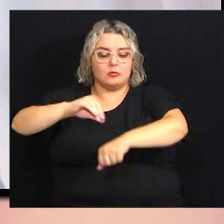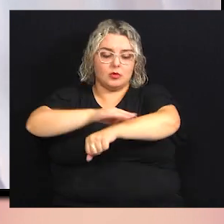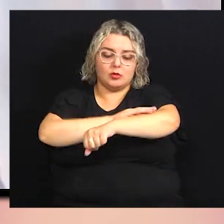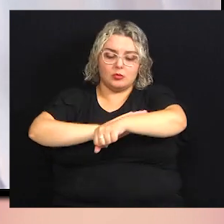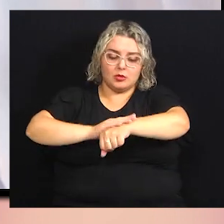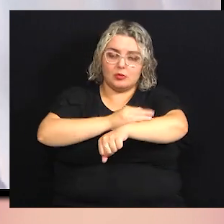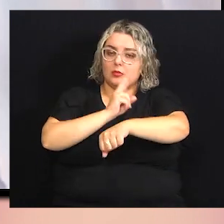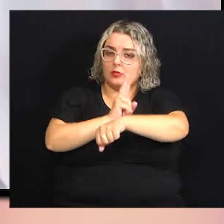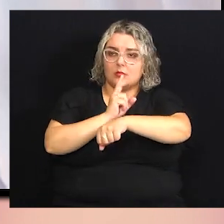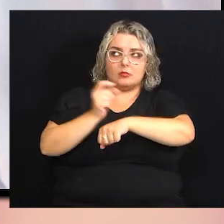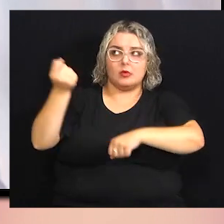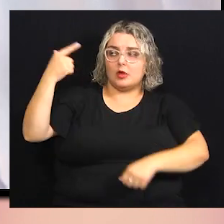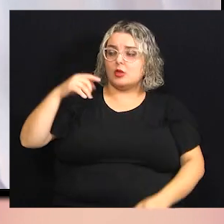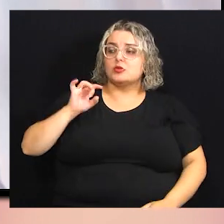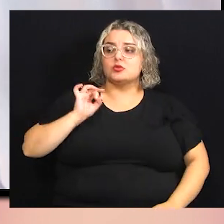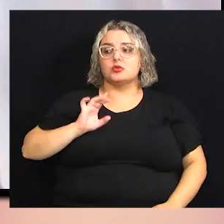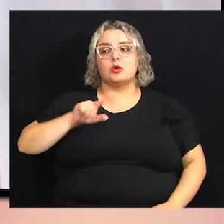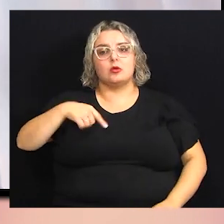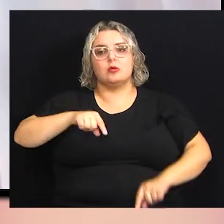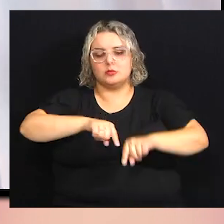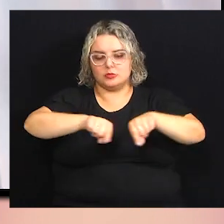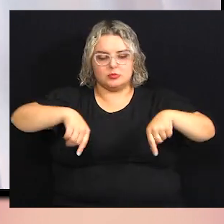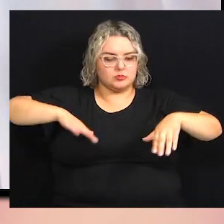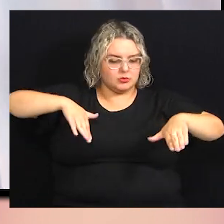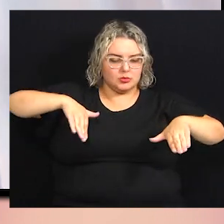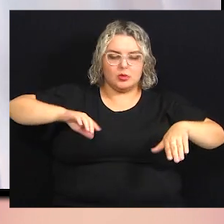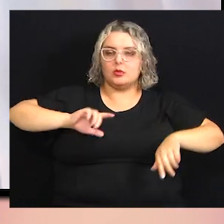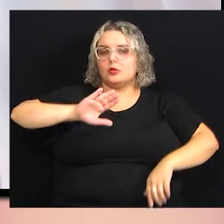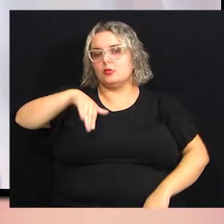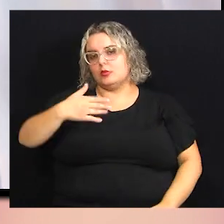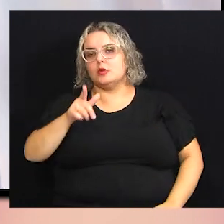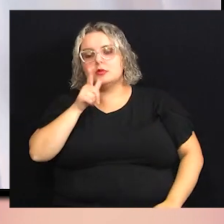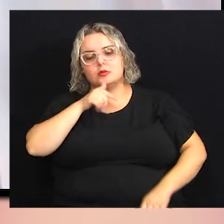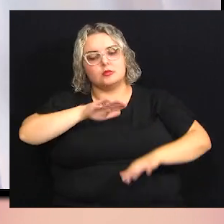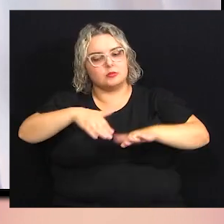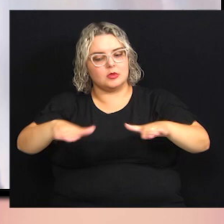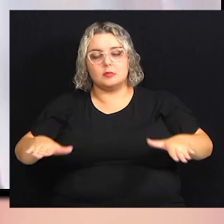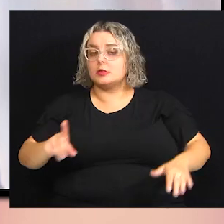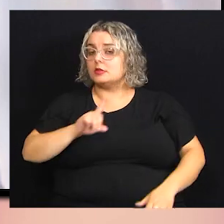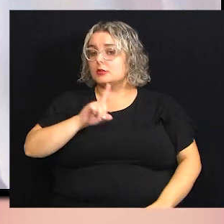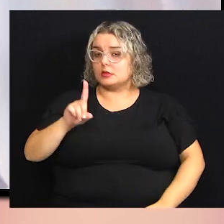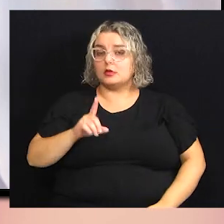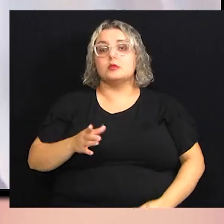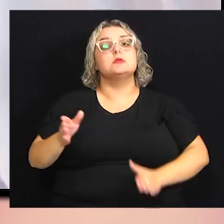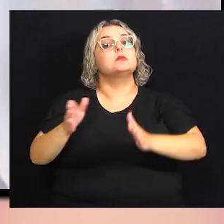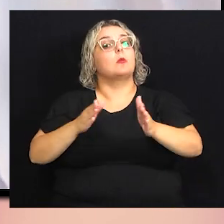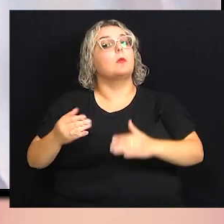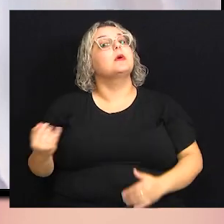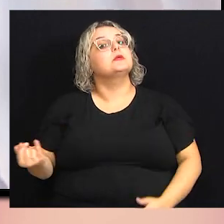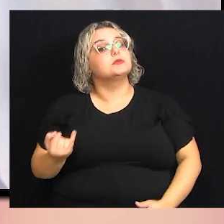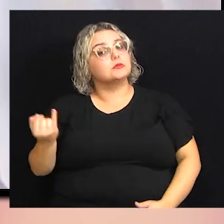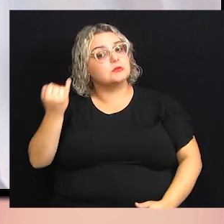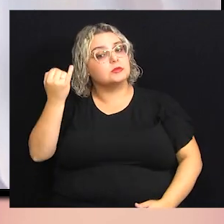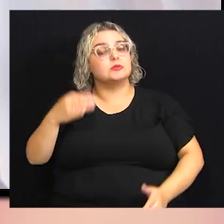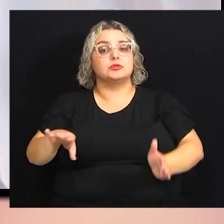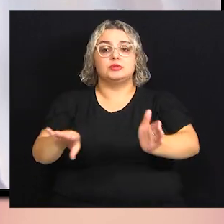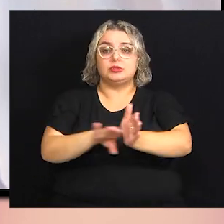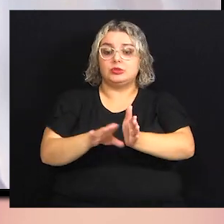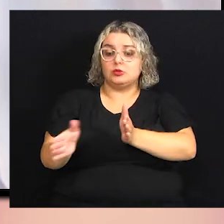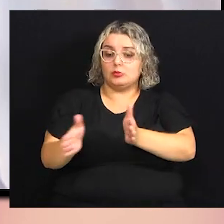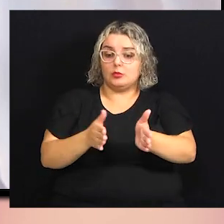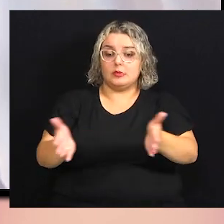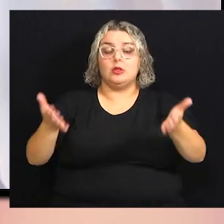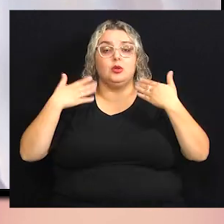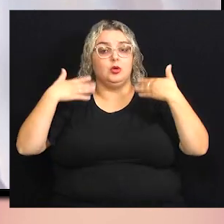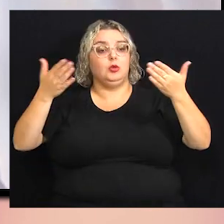protetor solar ele não é para ser usado só quando a gente vai para a piscina, só quando a gente vai para a praia. Então são momentos importantes, a gente está